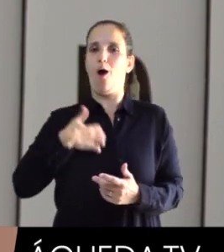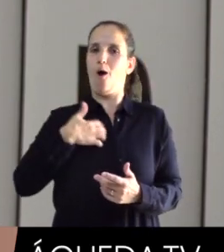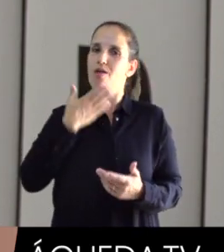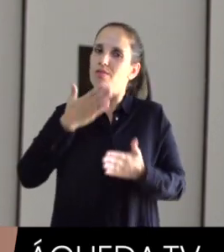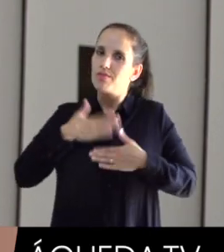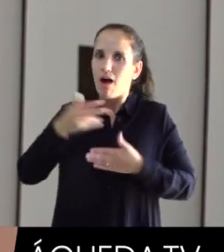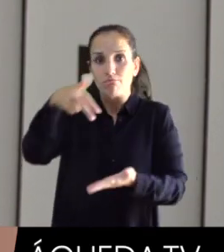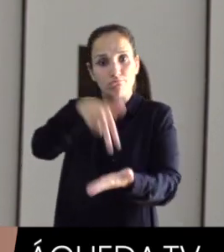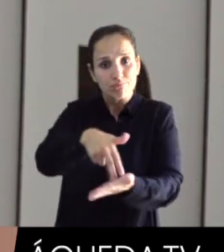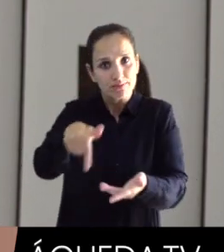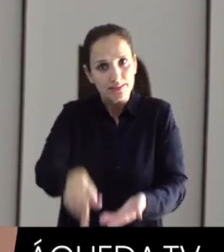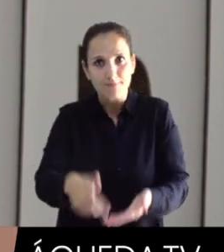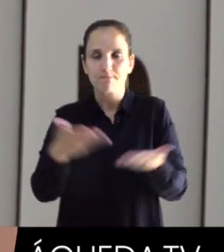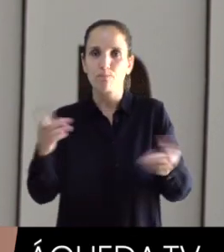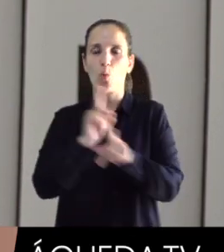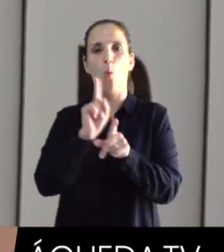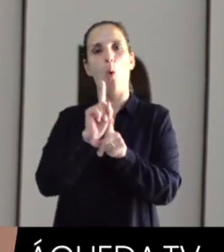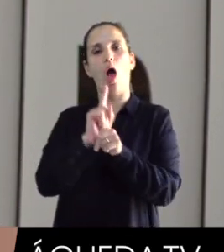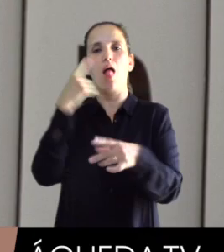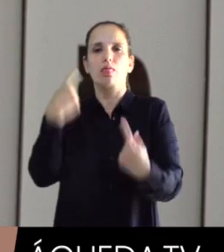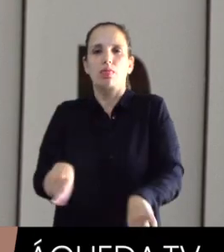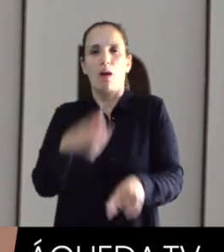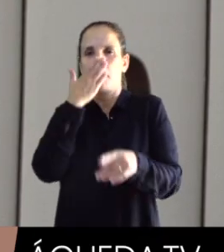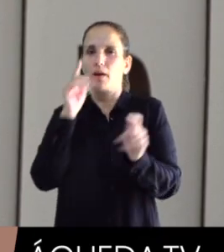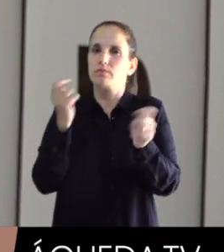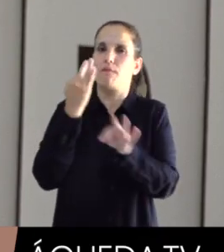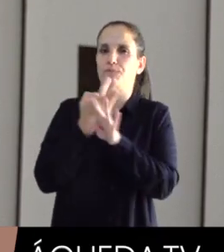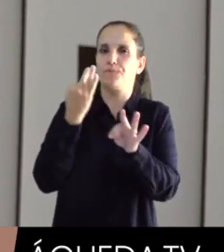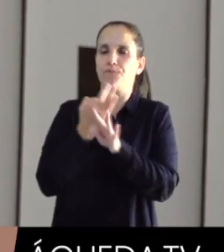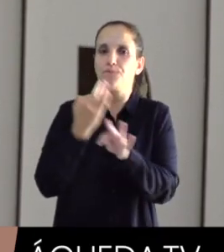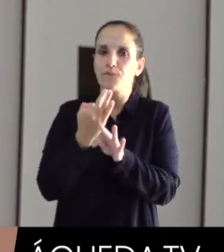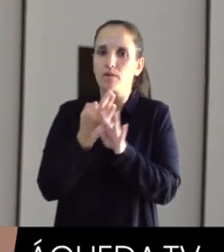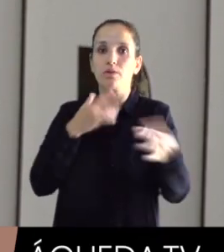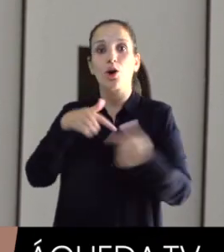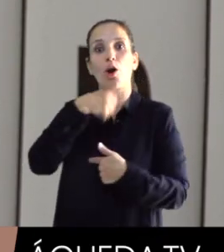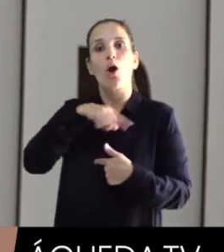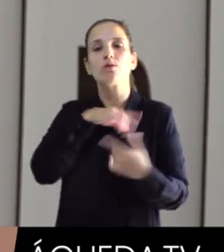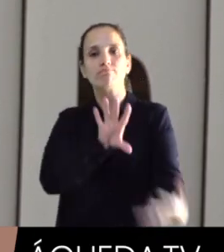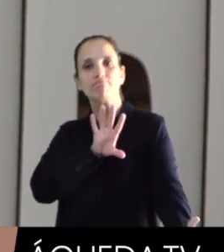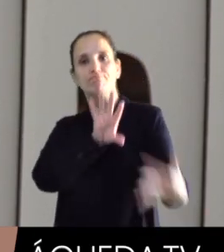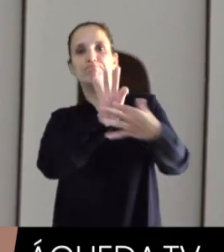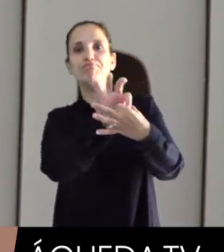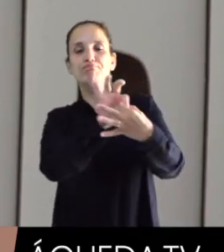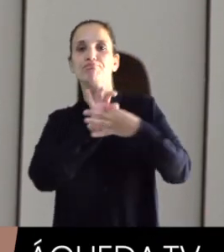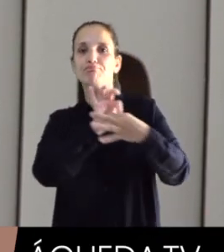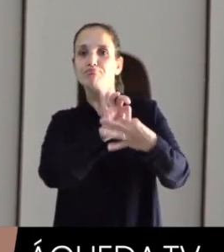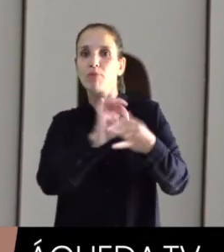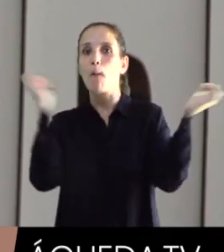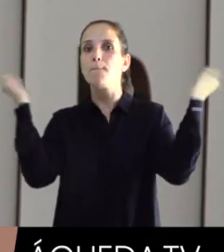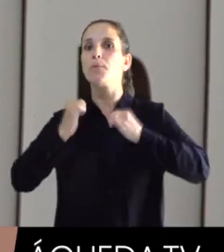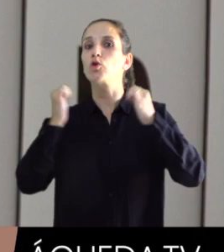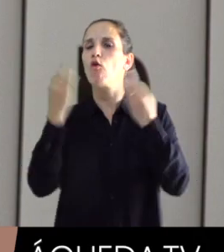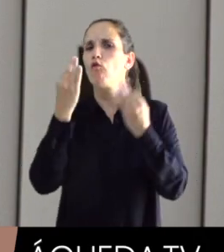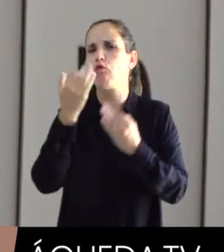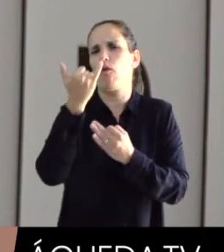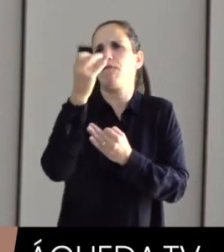sua presença, celebrando o protocolo de germinação que foi feito há mais